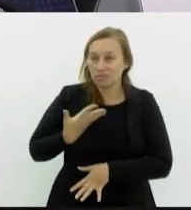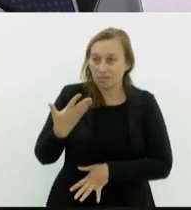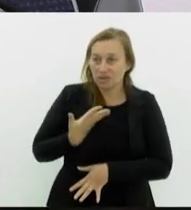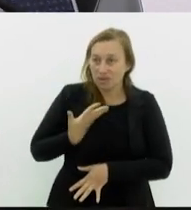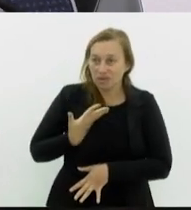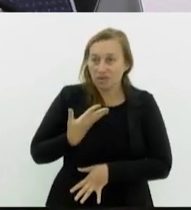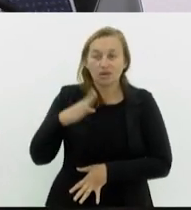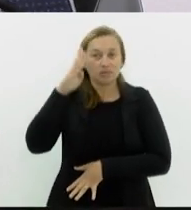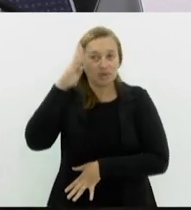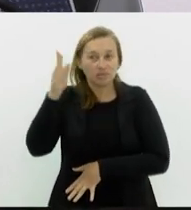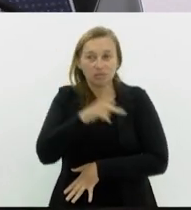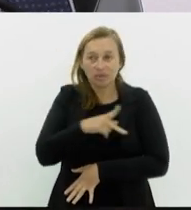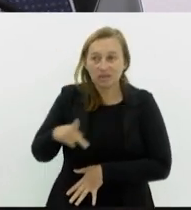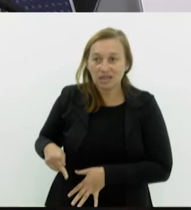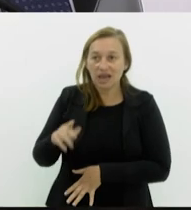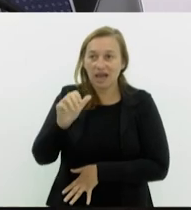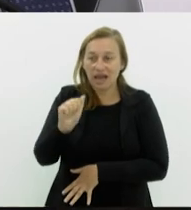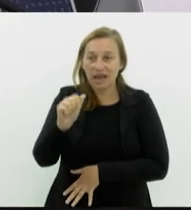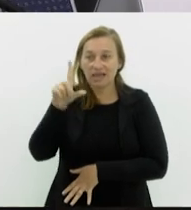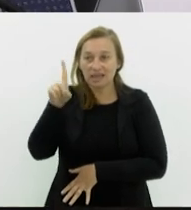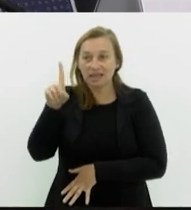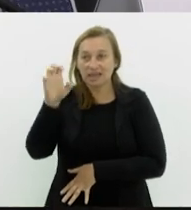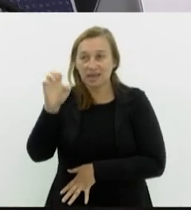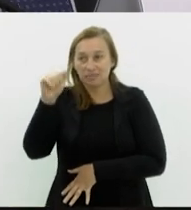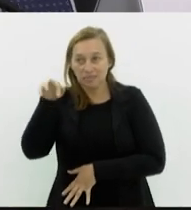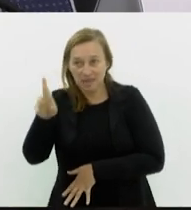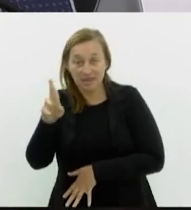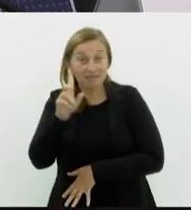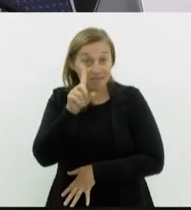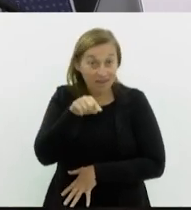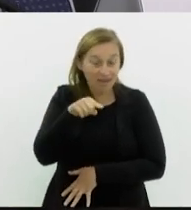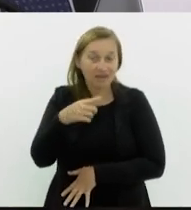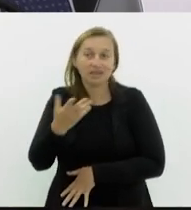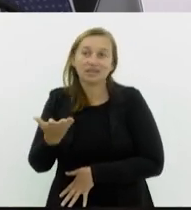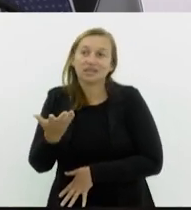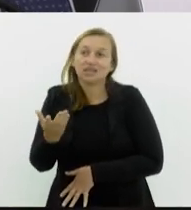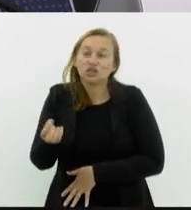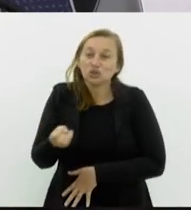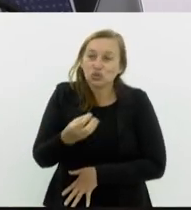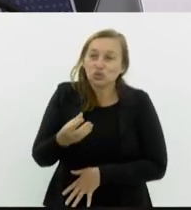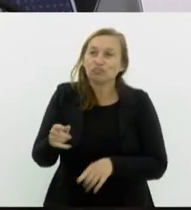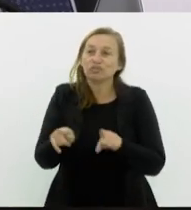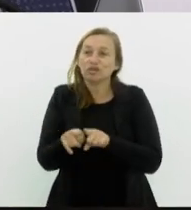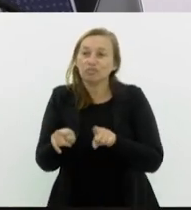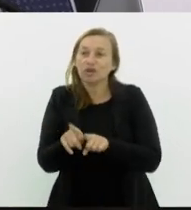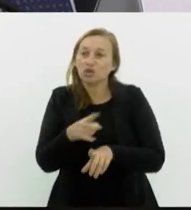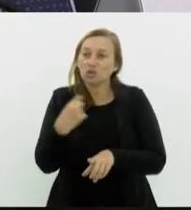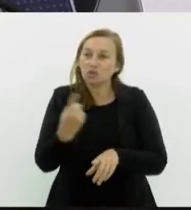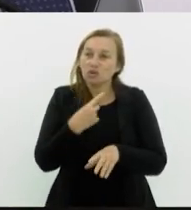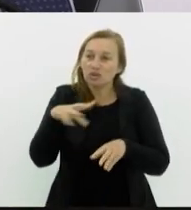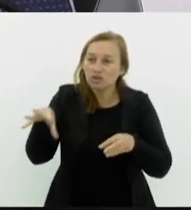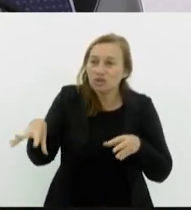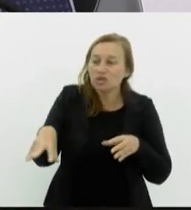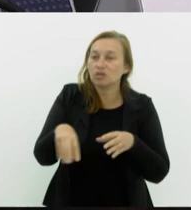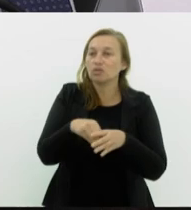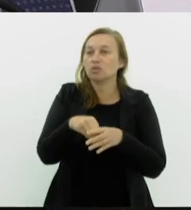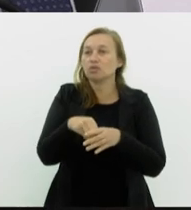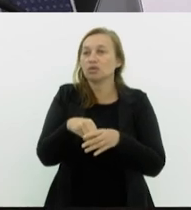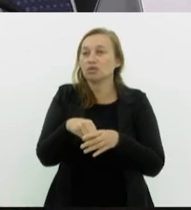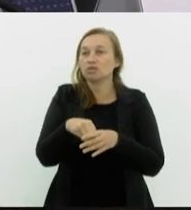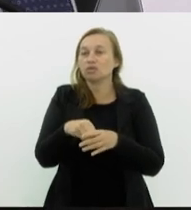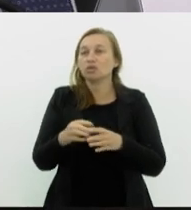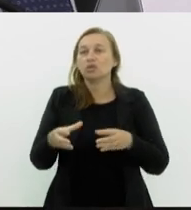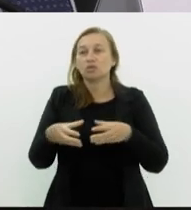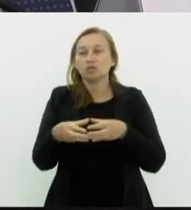o nosso presidente Ademir, né? E, recentemente, nós integramos um grupo que